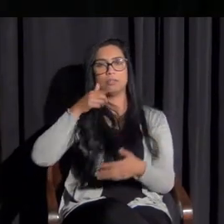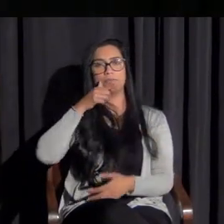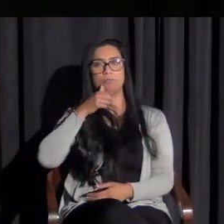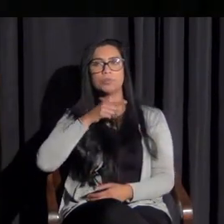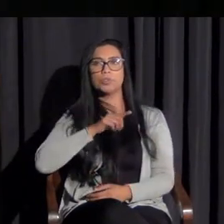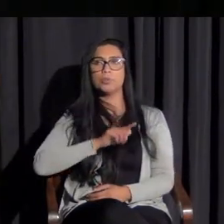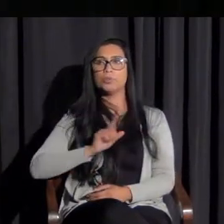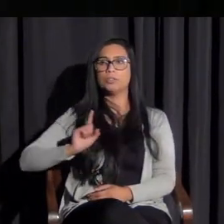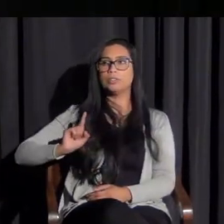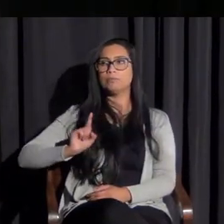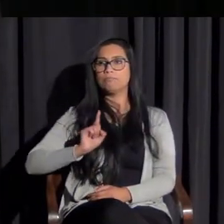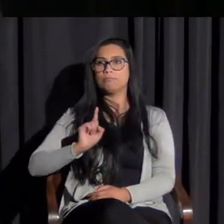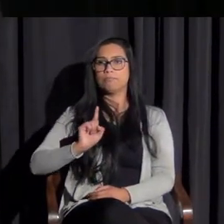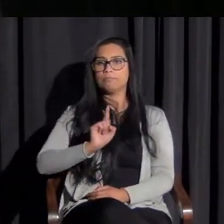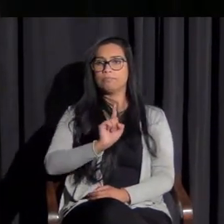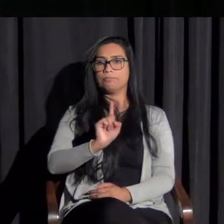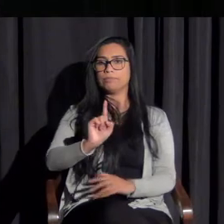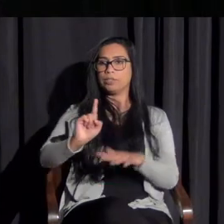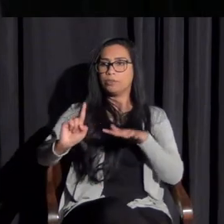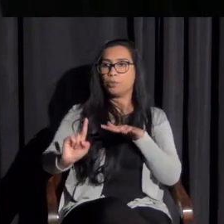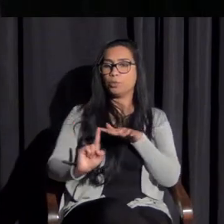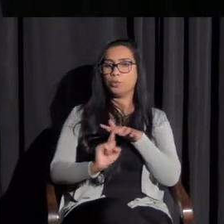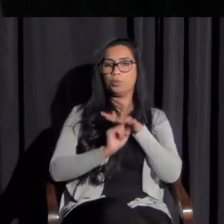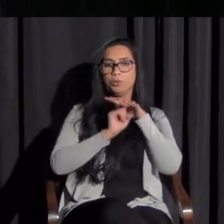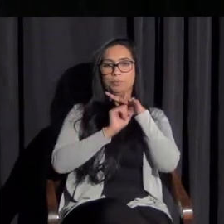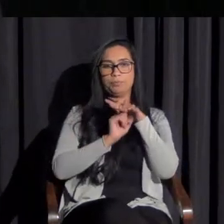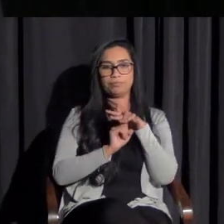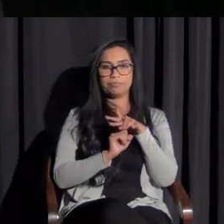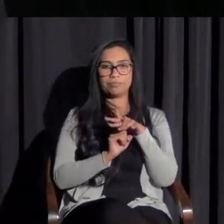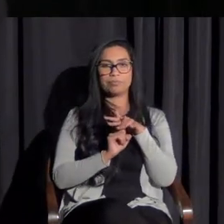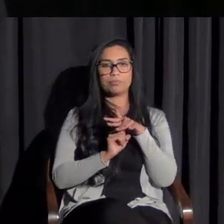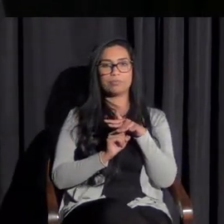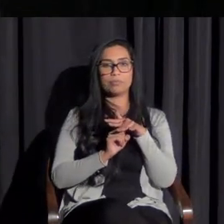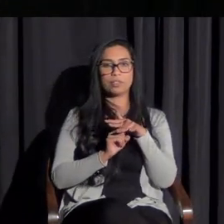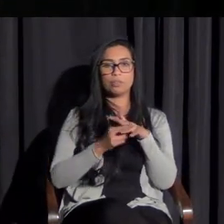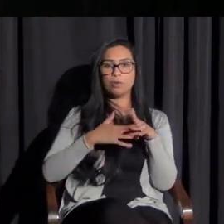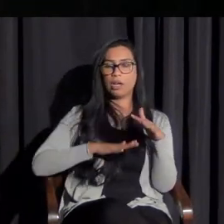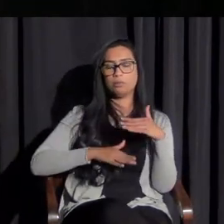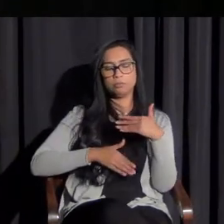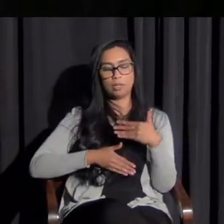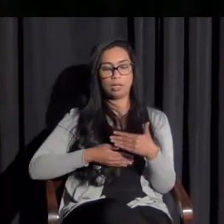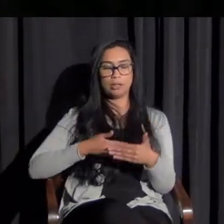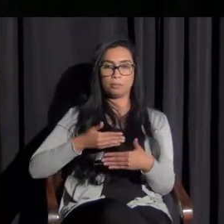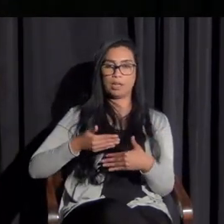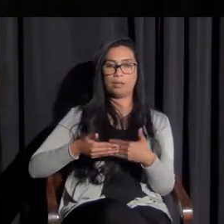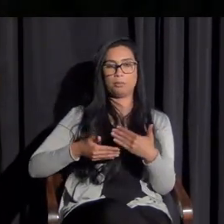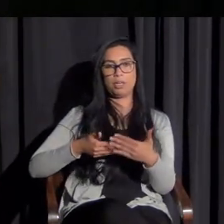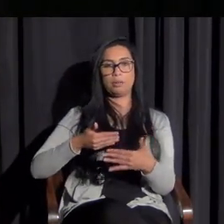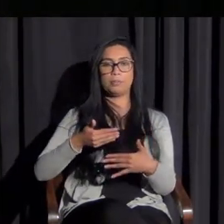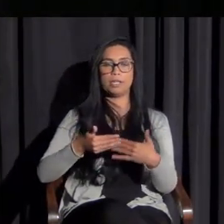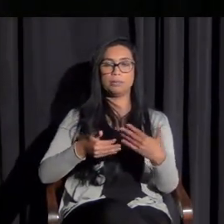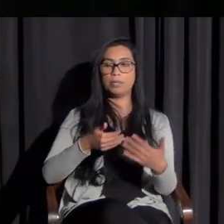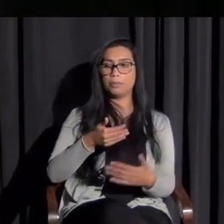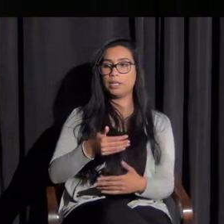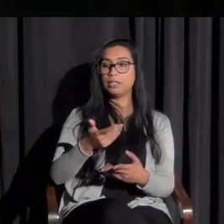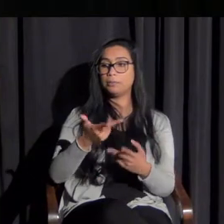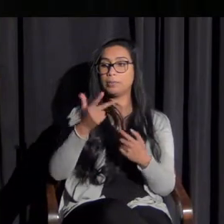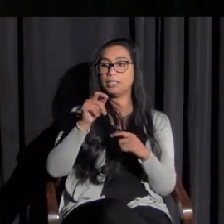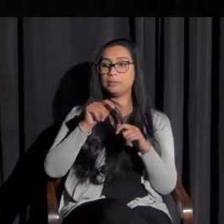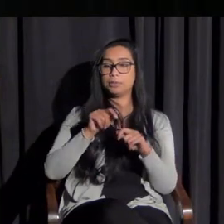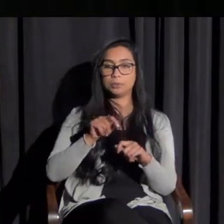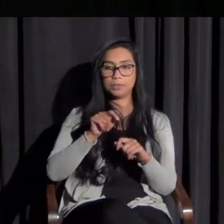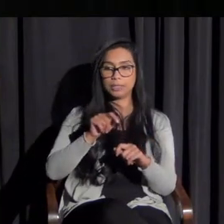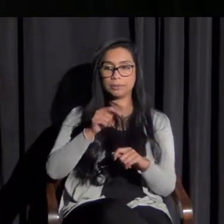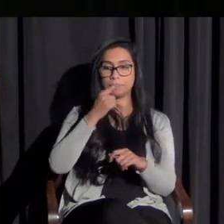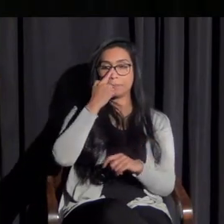familiar. Aos poucos, ia entrando nessas grades, e eu percebi uma coisa, que é uma